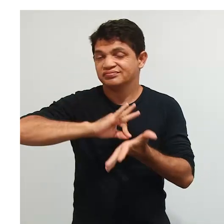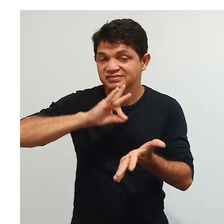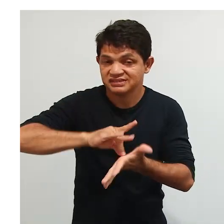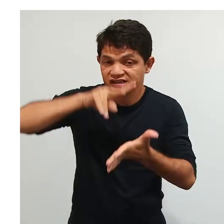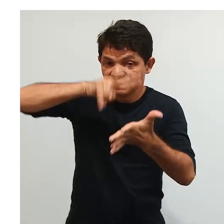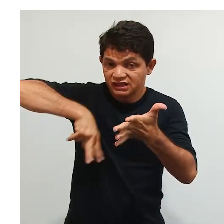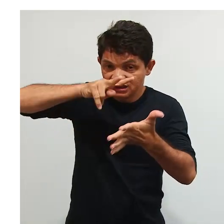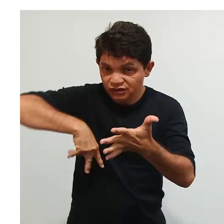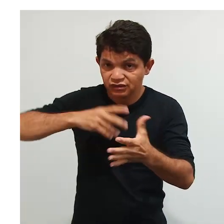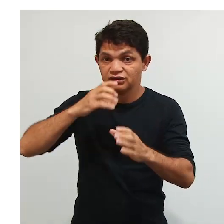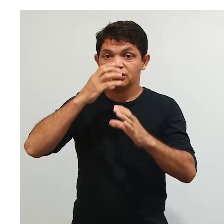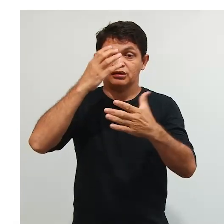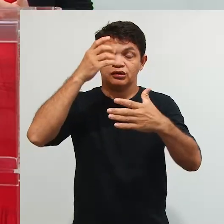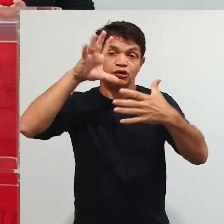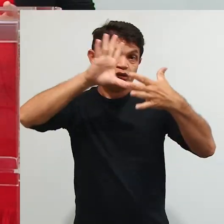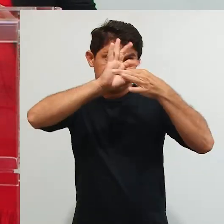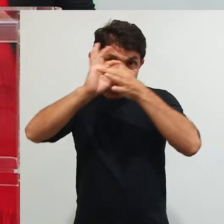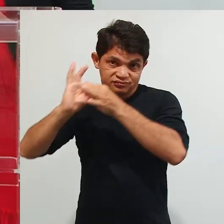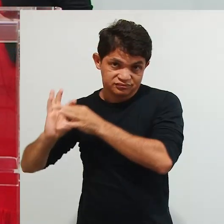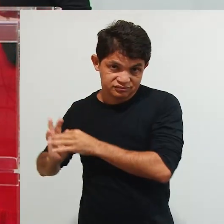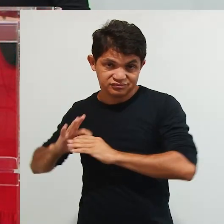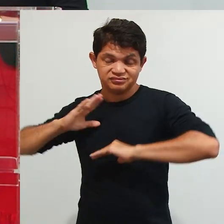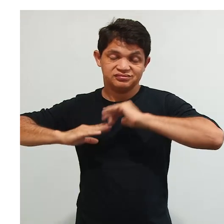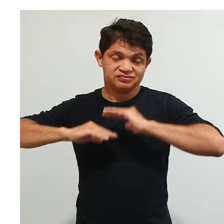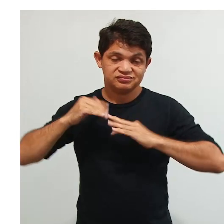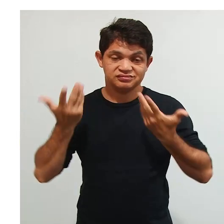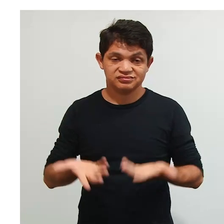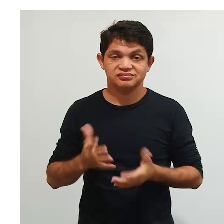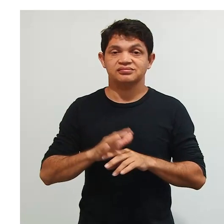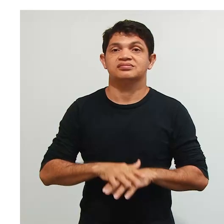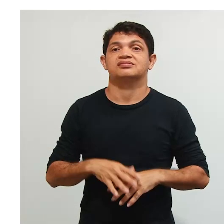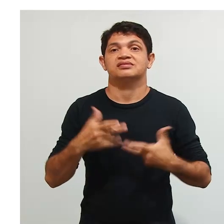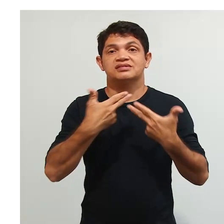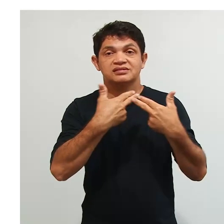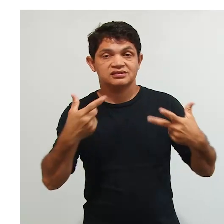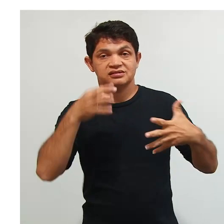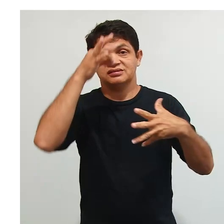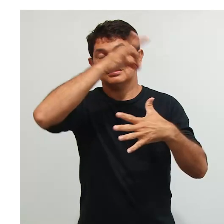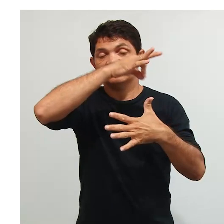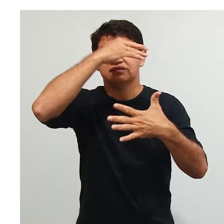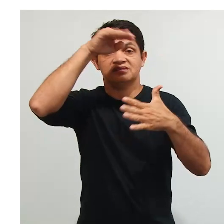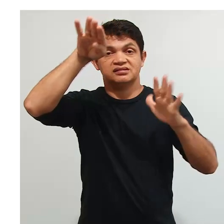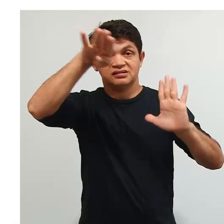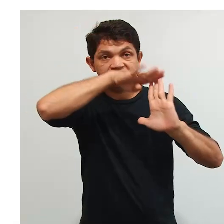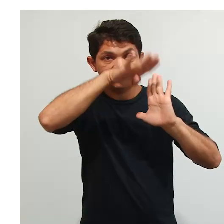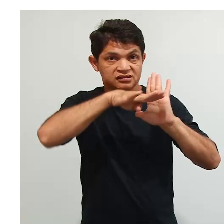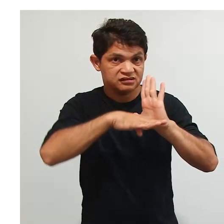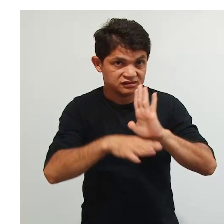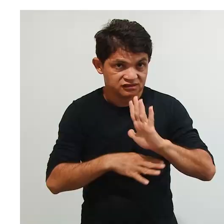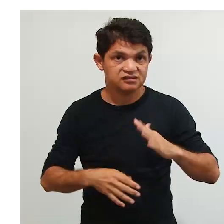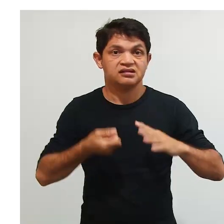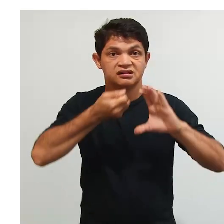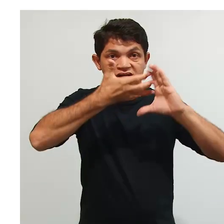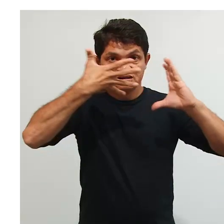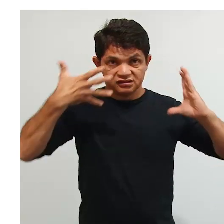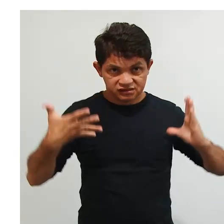ter dificuldade também de compreender o que ela está lendo, né? E algumas características, né, que a criança ou